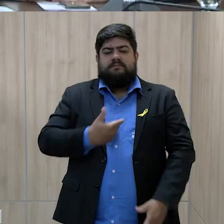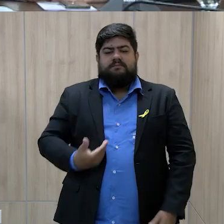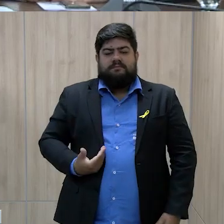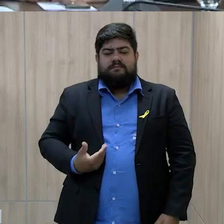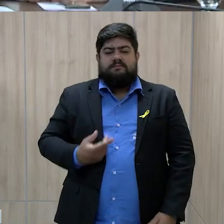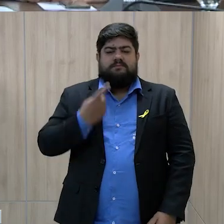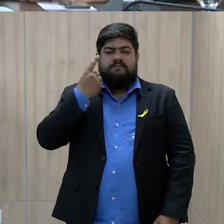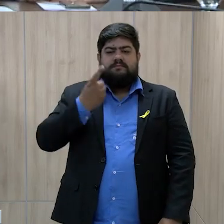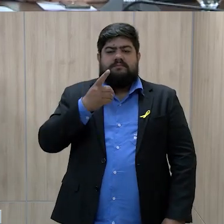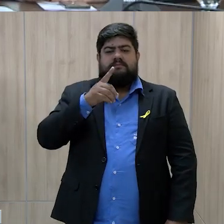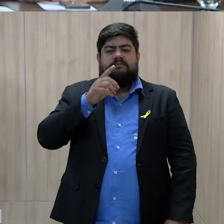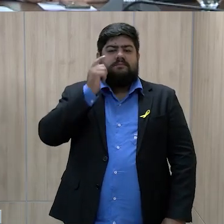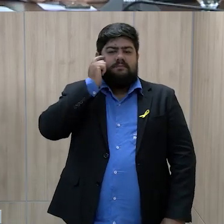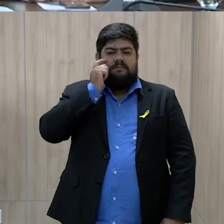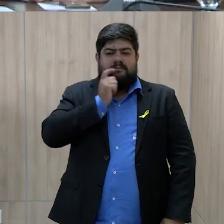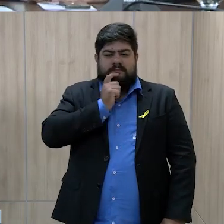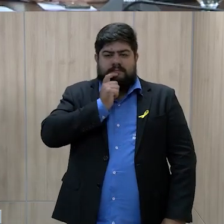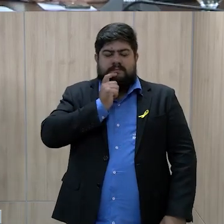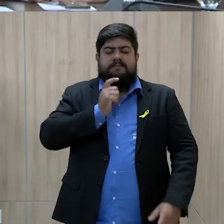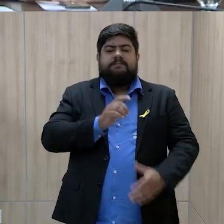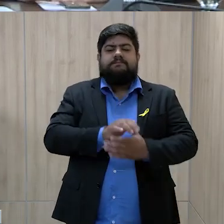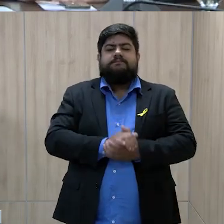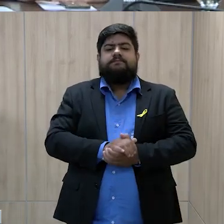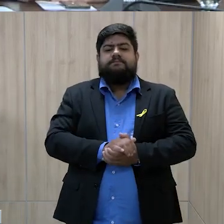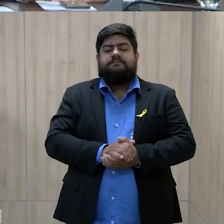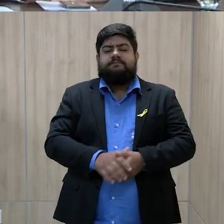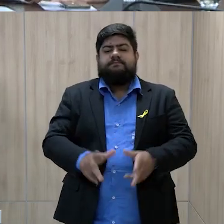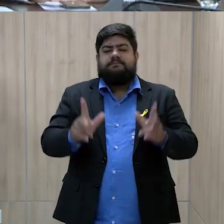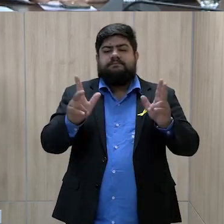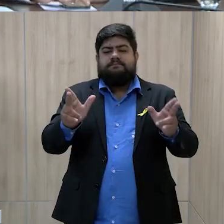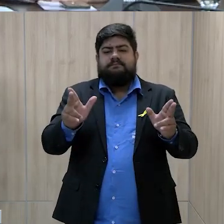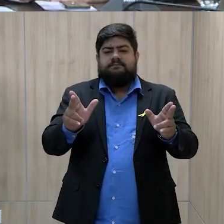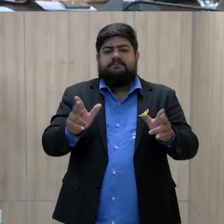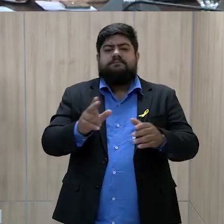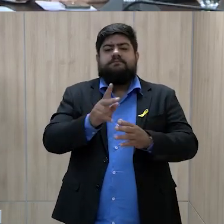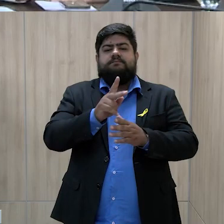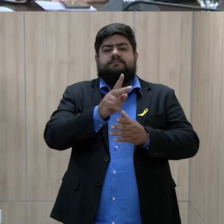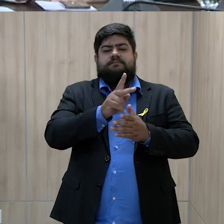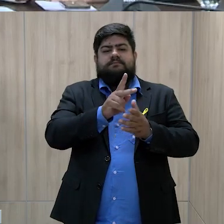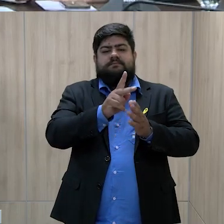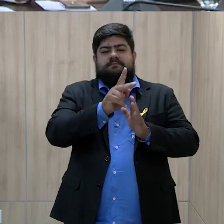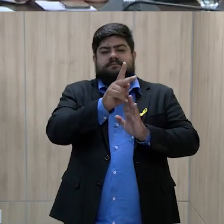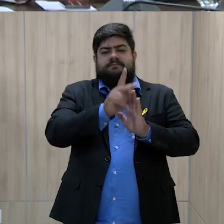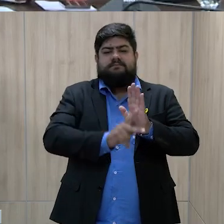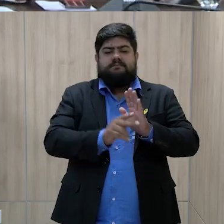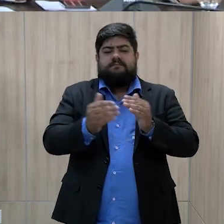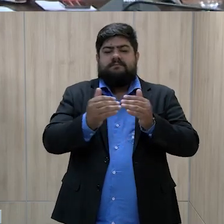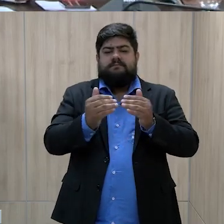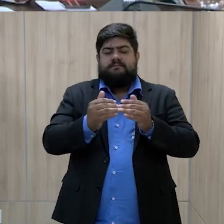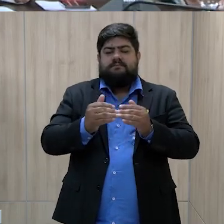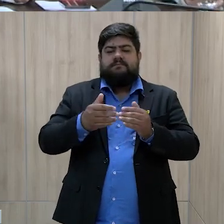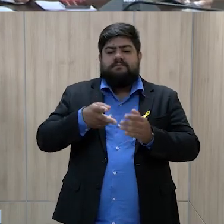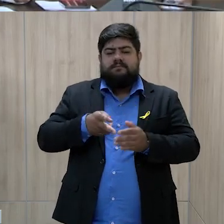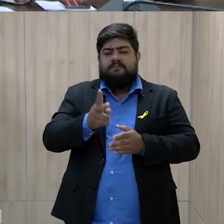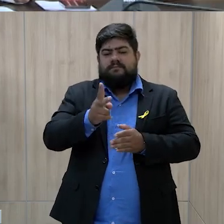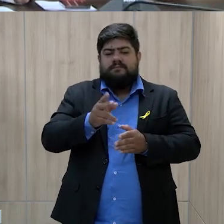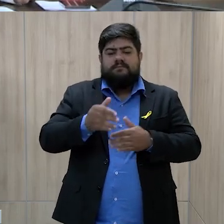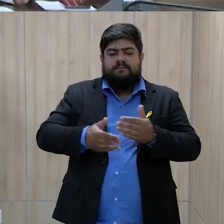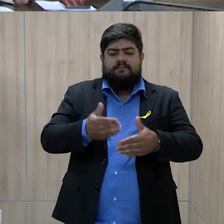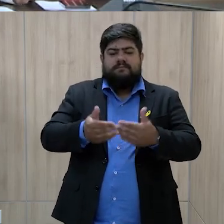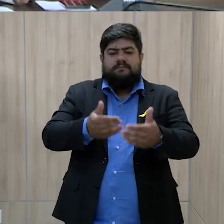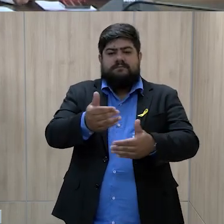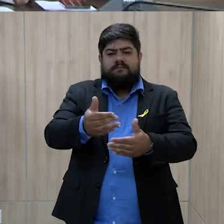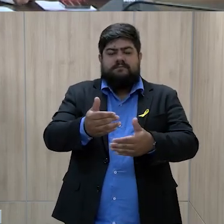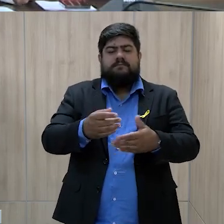do líder do governo Deputado Laerte Gomes neste mesmo sentido parecer favorável pela